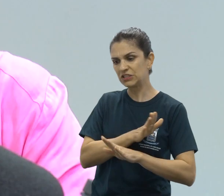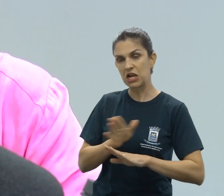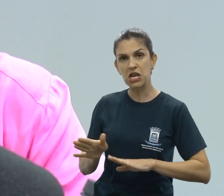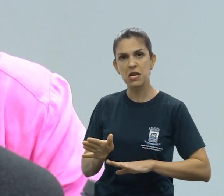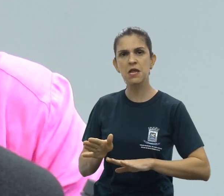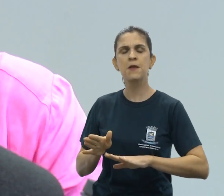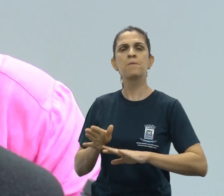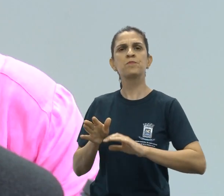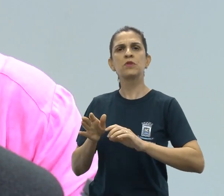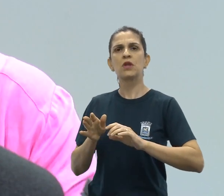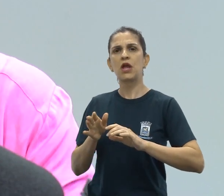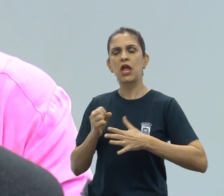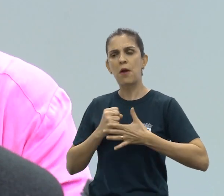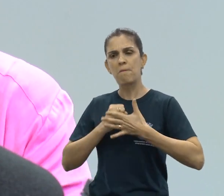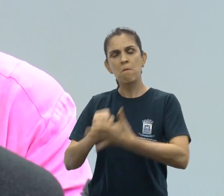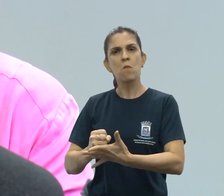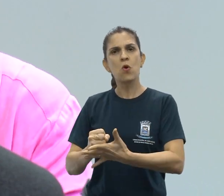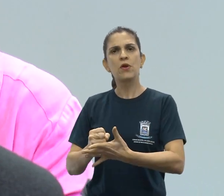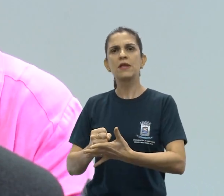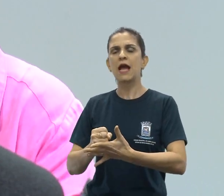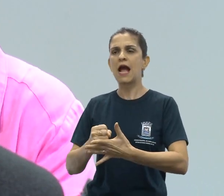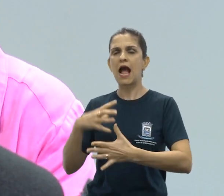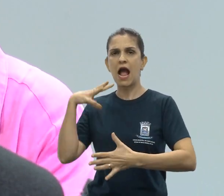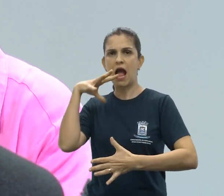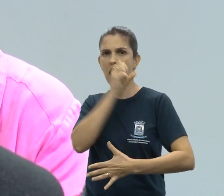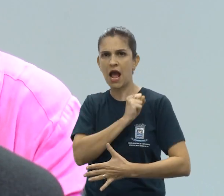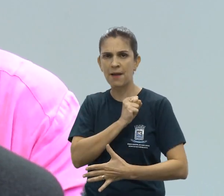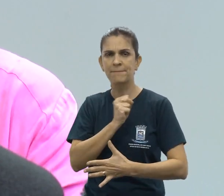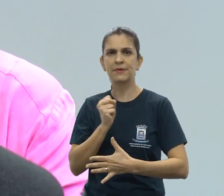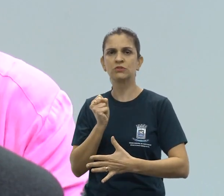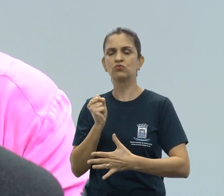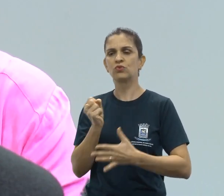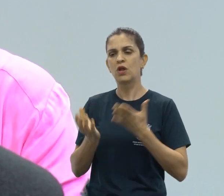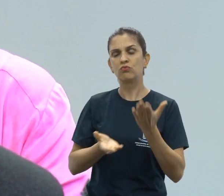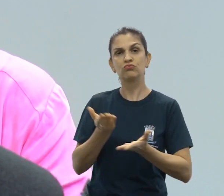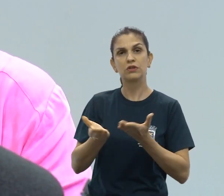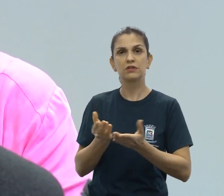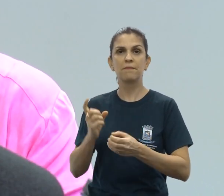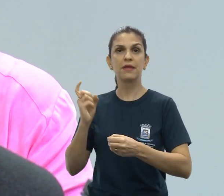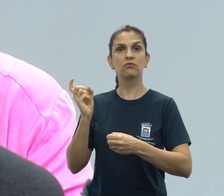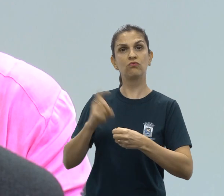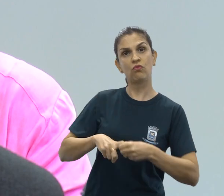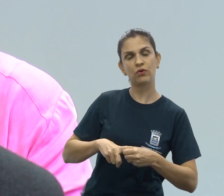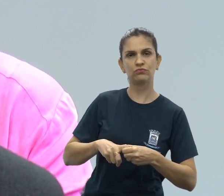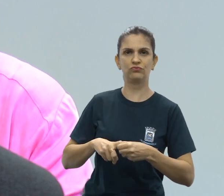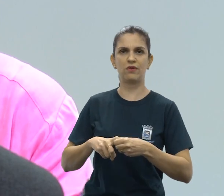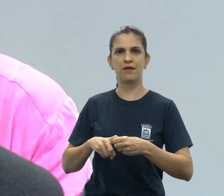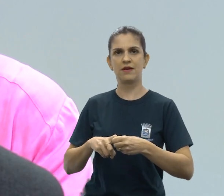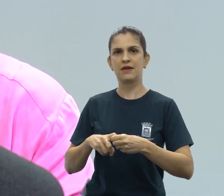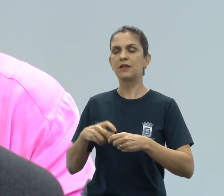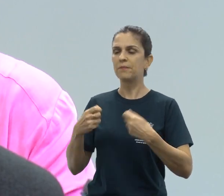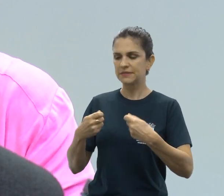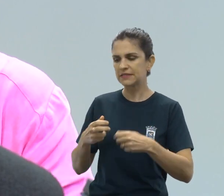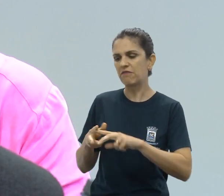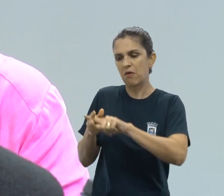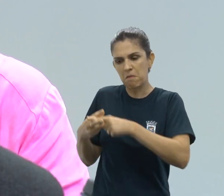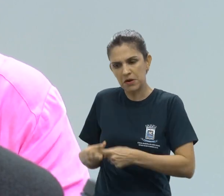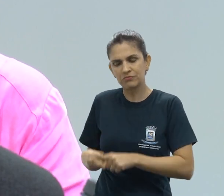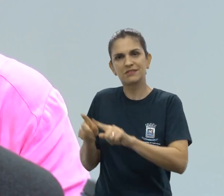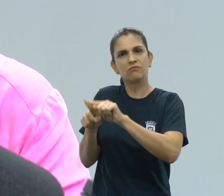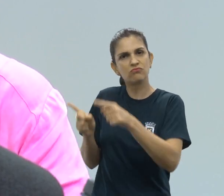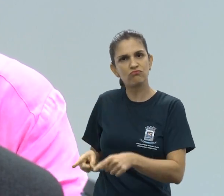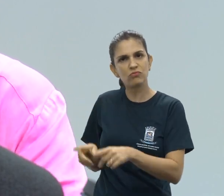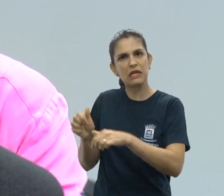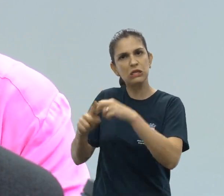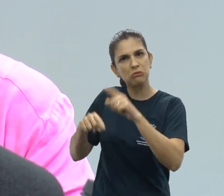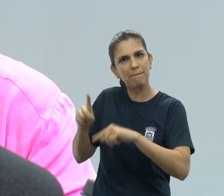exatamente para possibilitar que se retornasse os atendimentos. Então, é importante que a população saiba que a gente atua